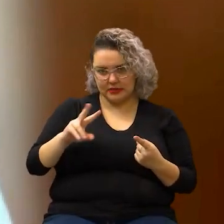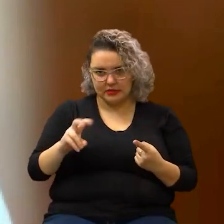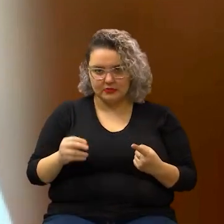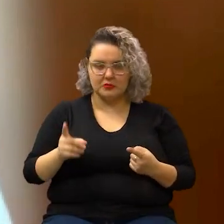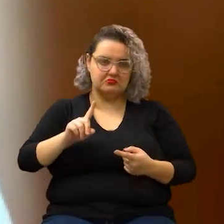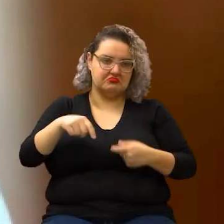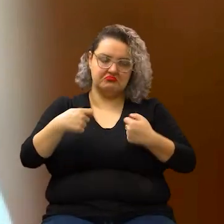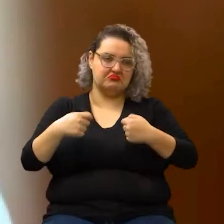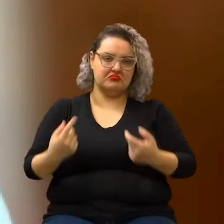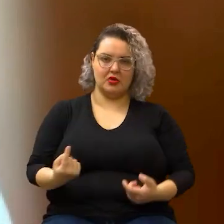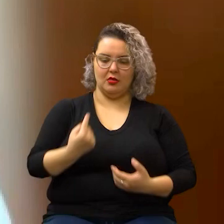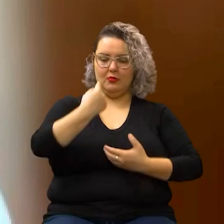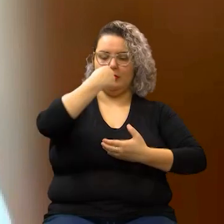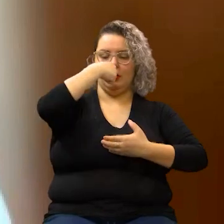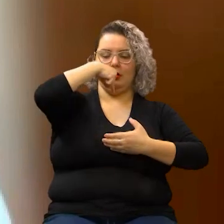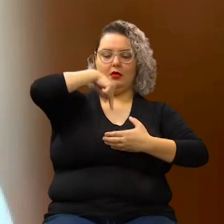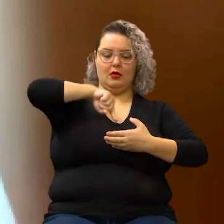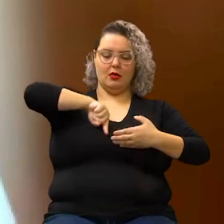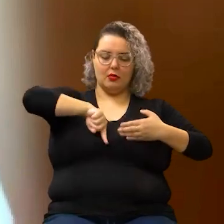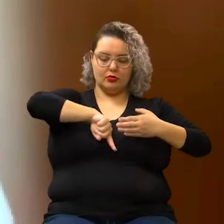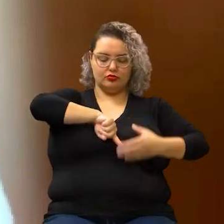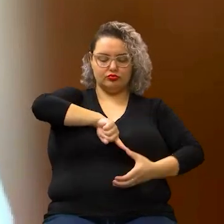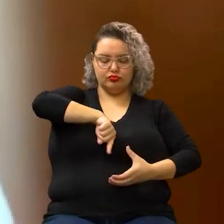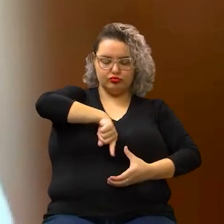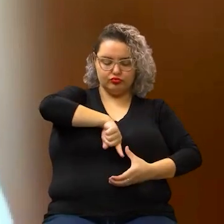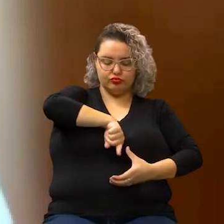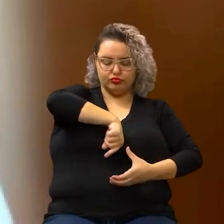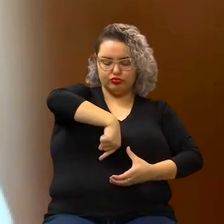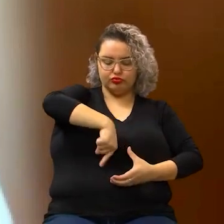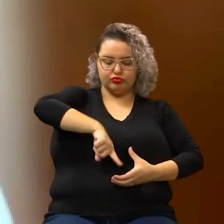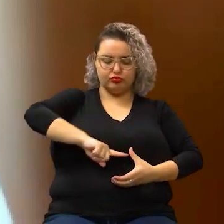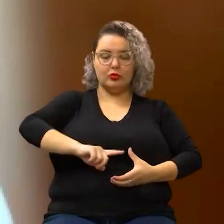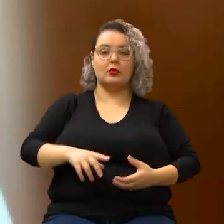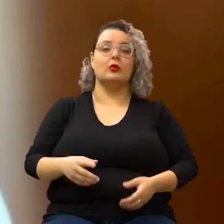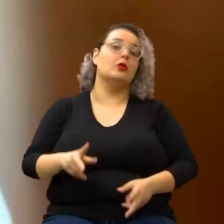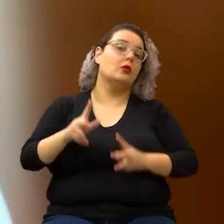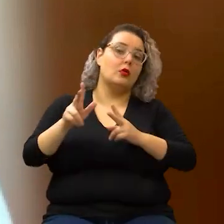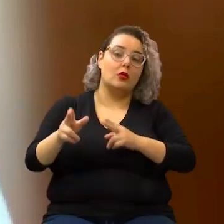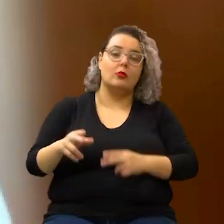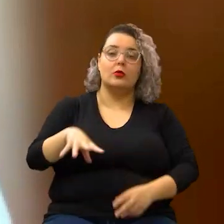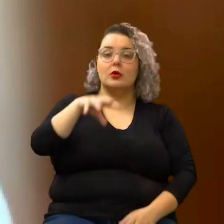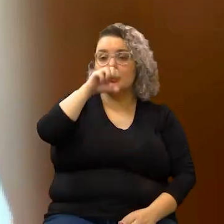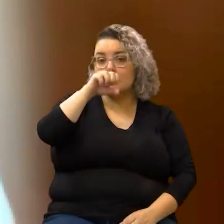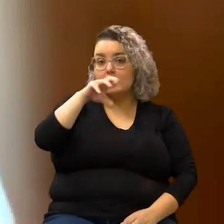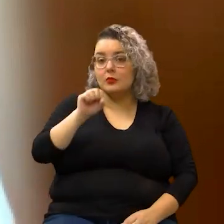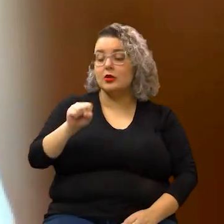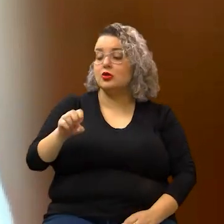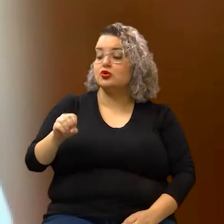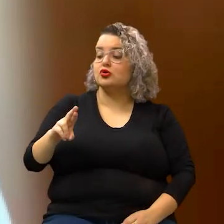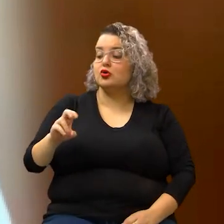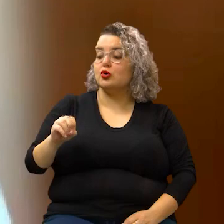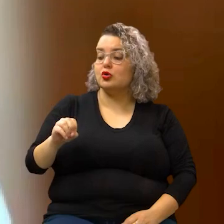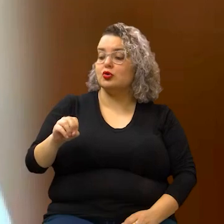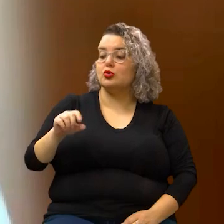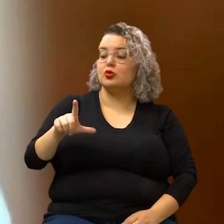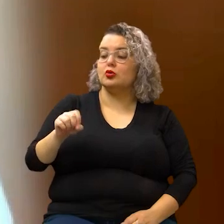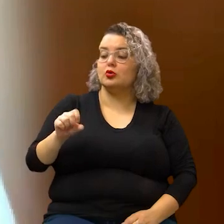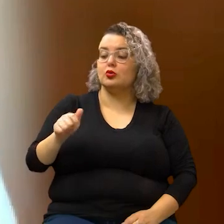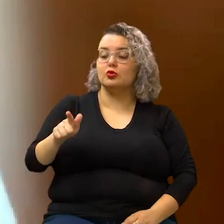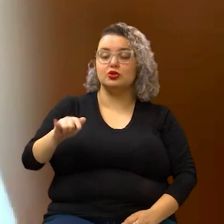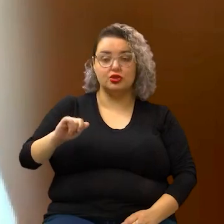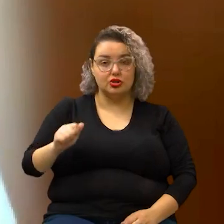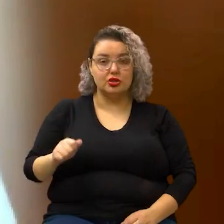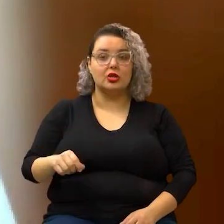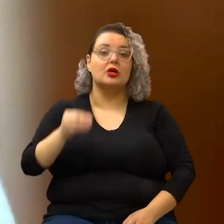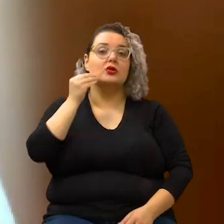testes que não necessitam de endoscopia, como o teste respiratório e sorologia e a pesquisa de antígeno